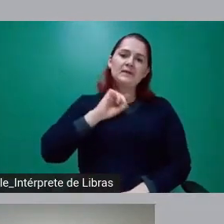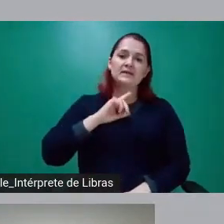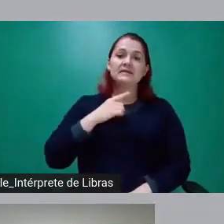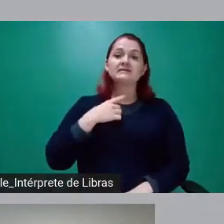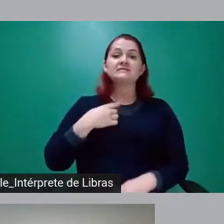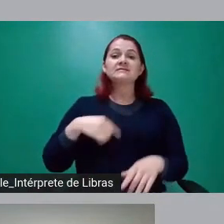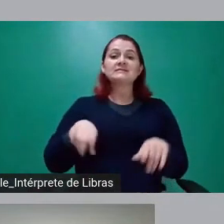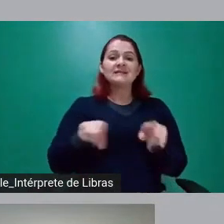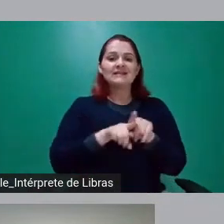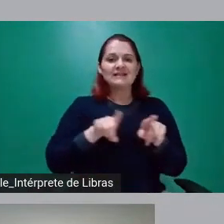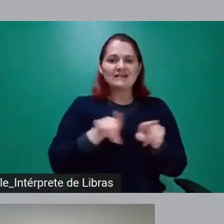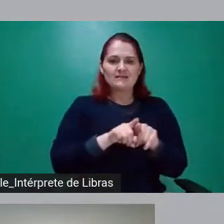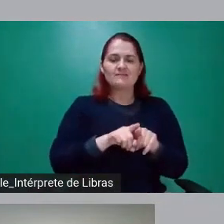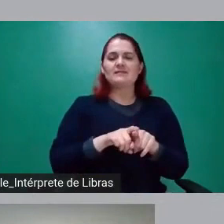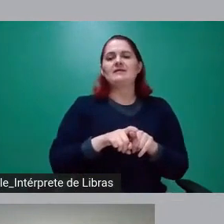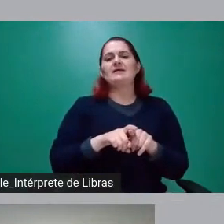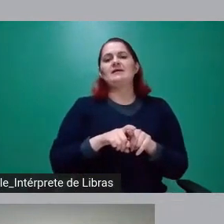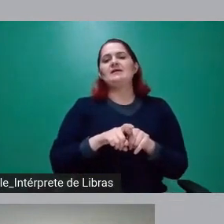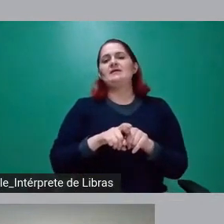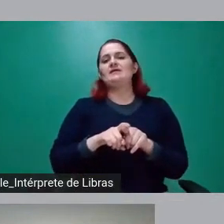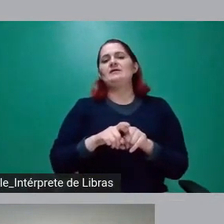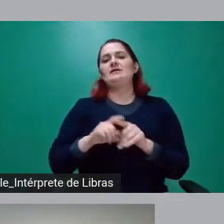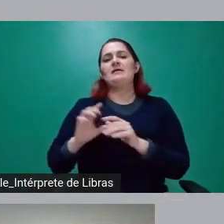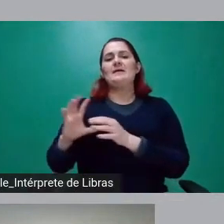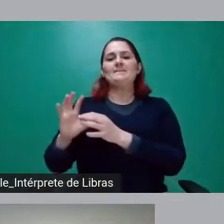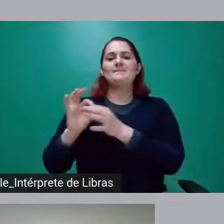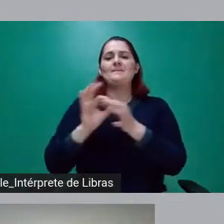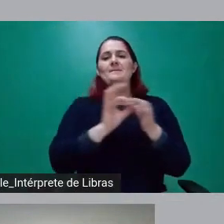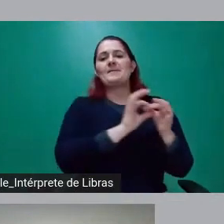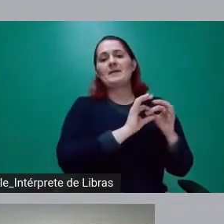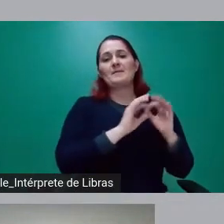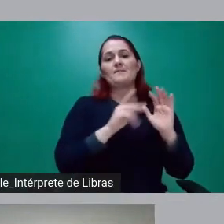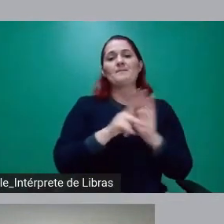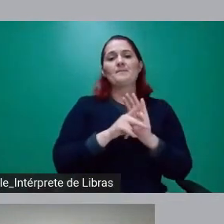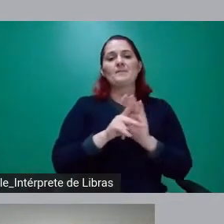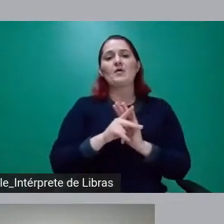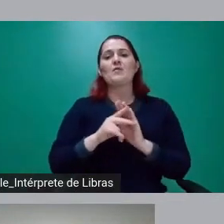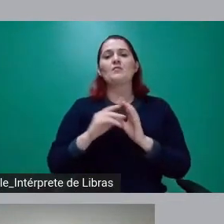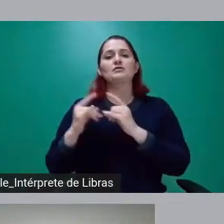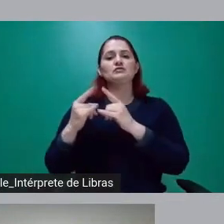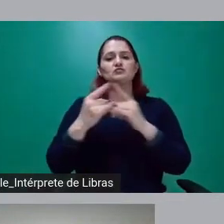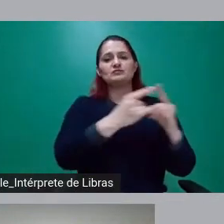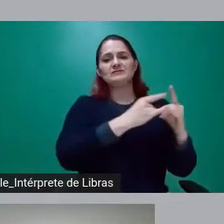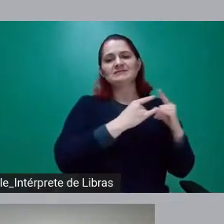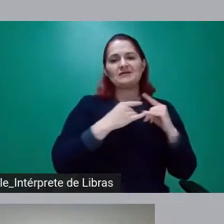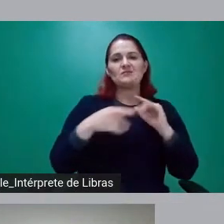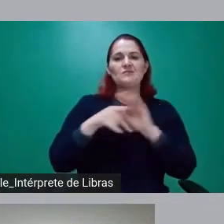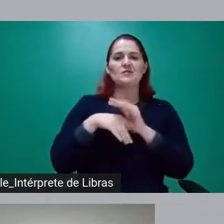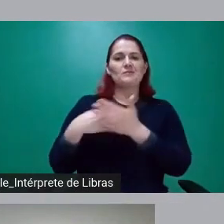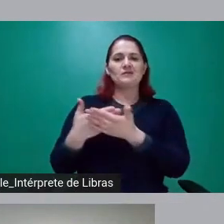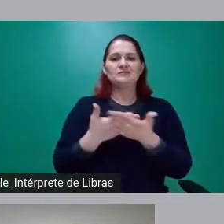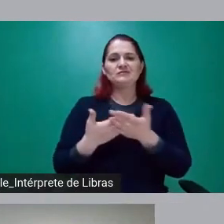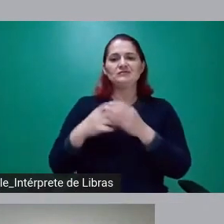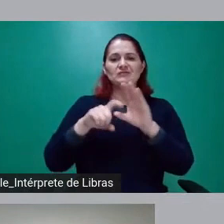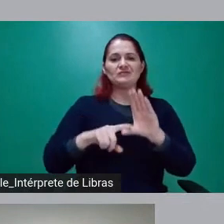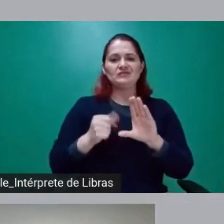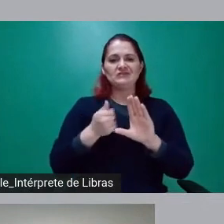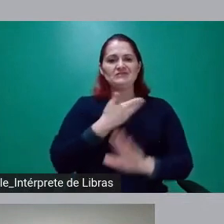da Rede Internacional de Cátedras, Instituições, Personalidades sobre o estudo da dívida